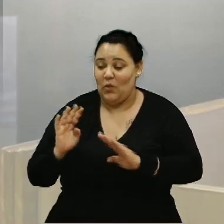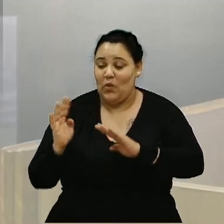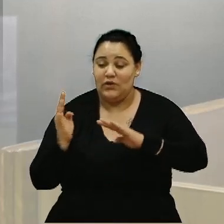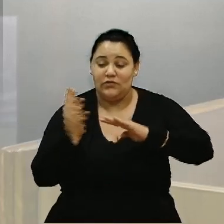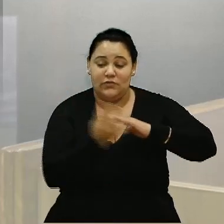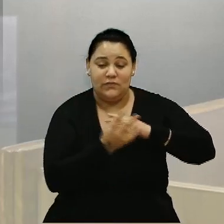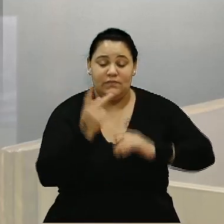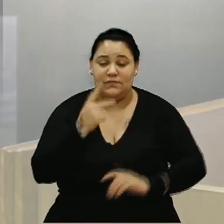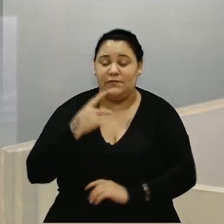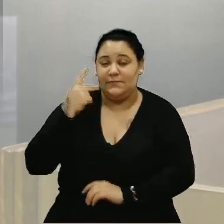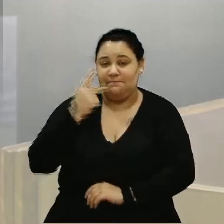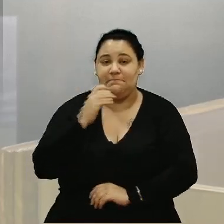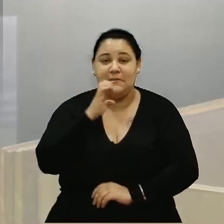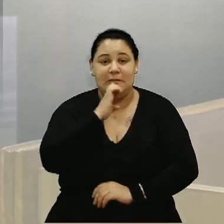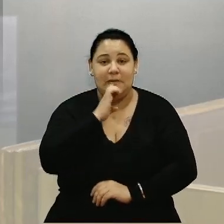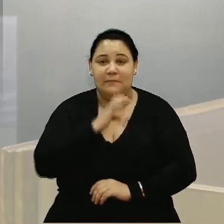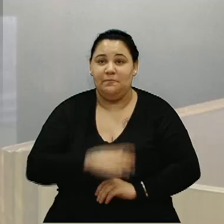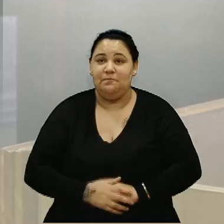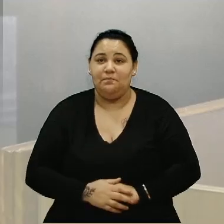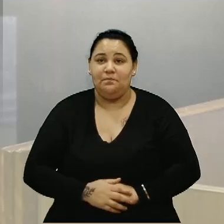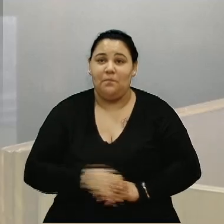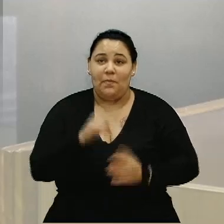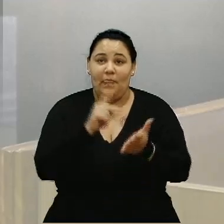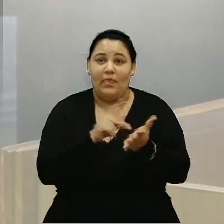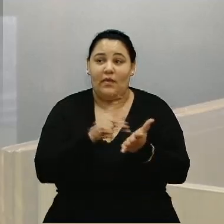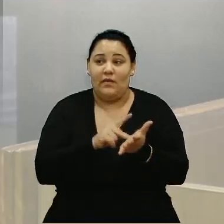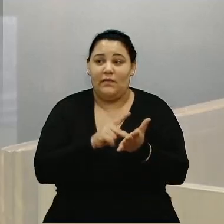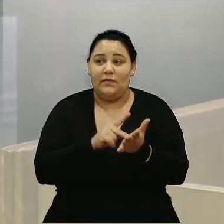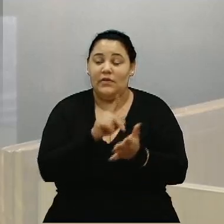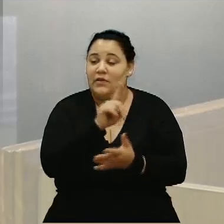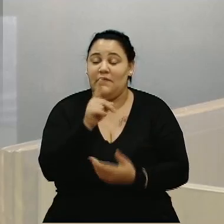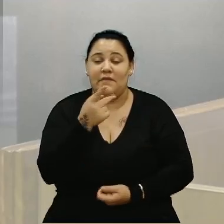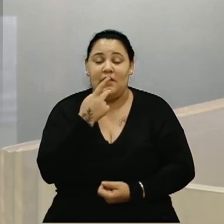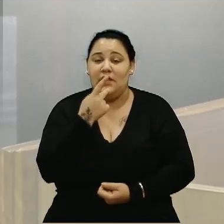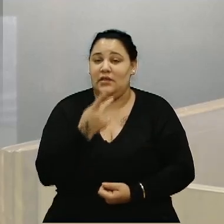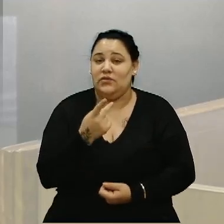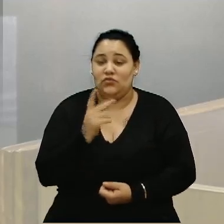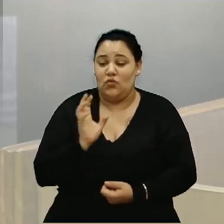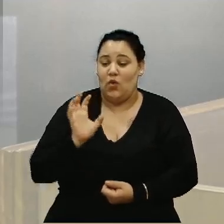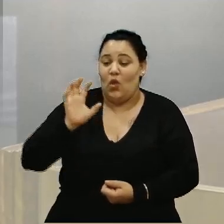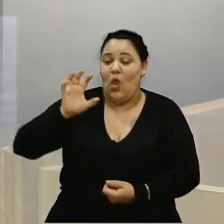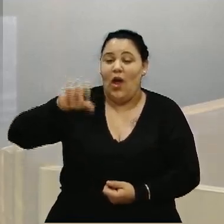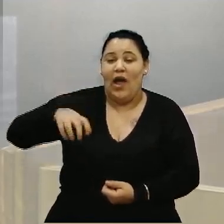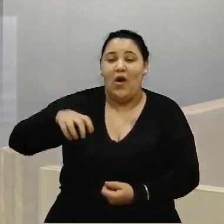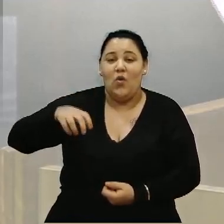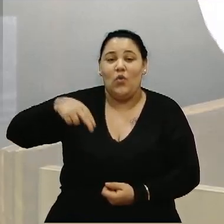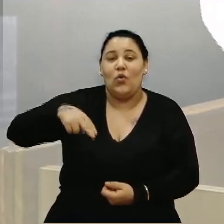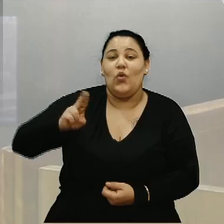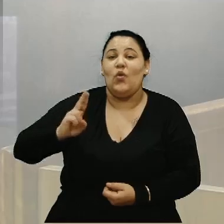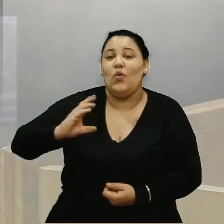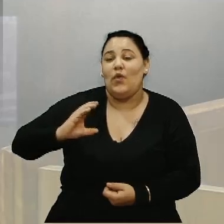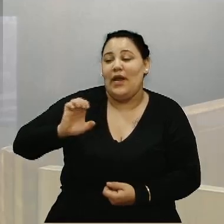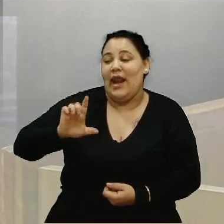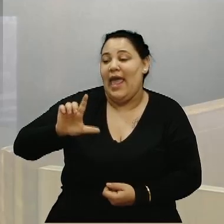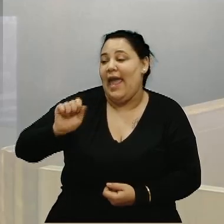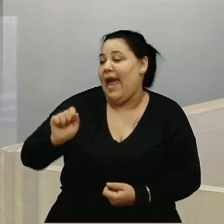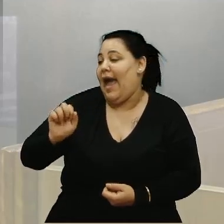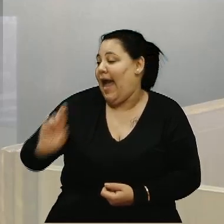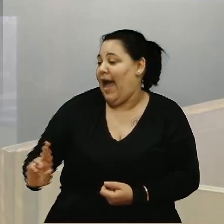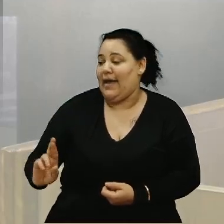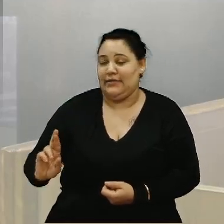Estela, de fato é isso. Não estamos falando de uma usina nuclear, Da construção de uma